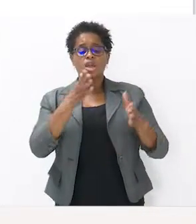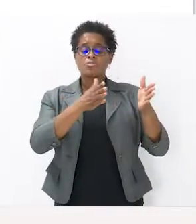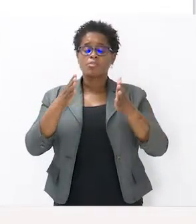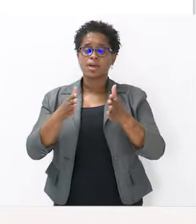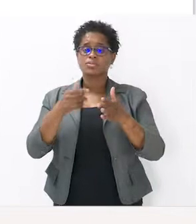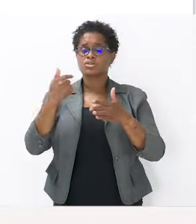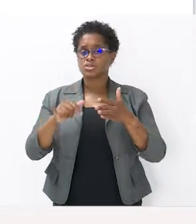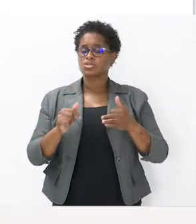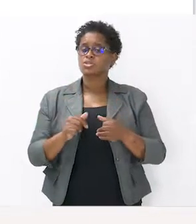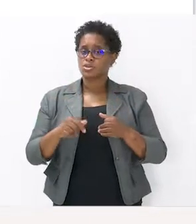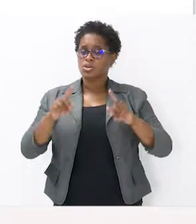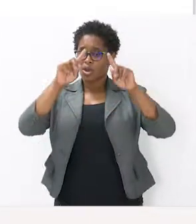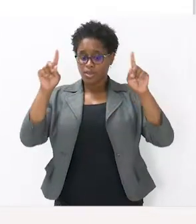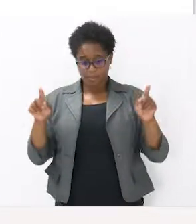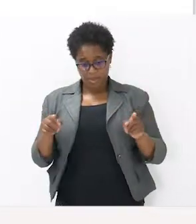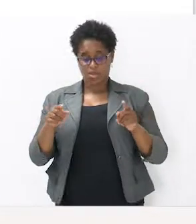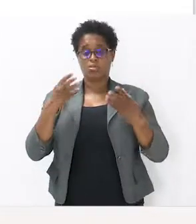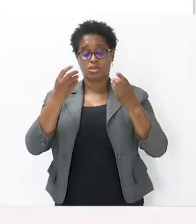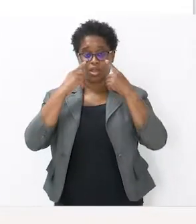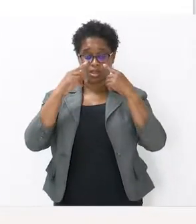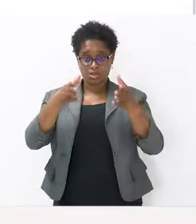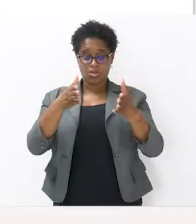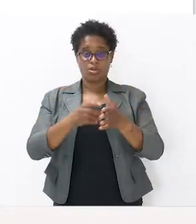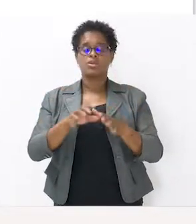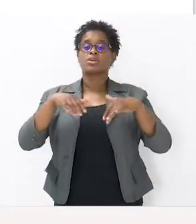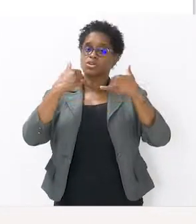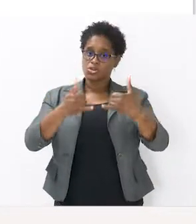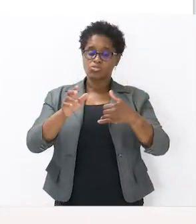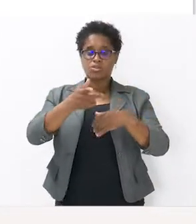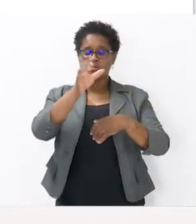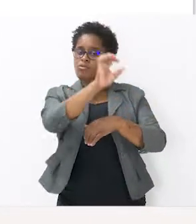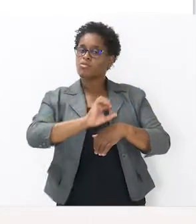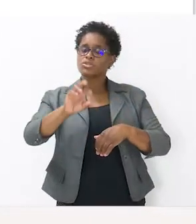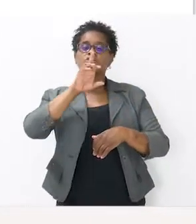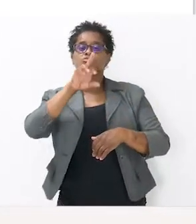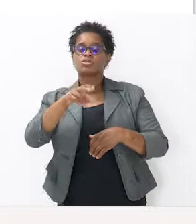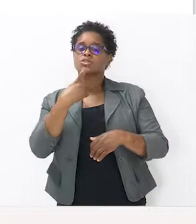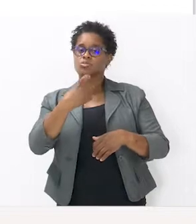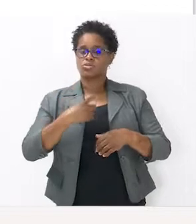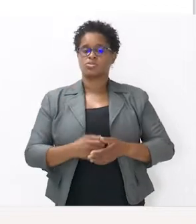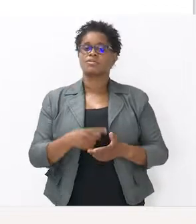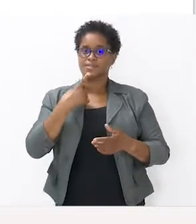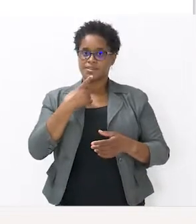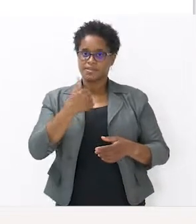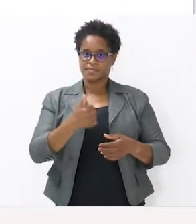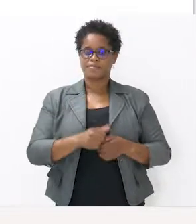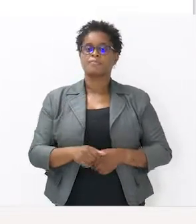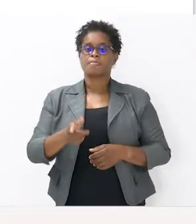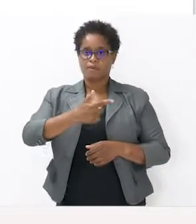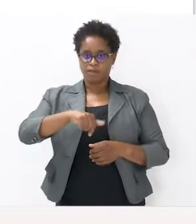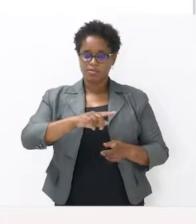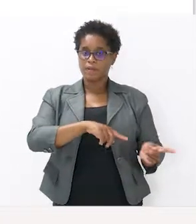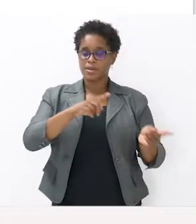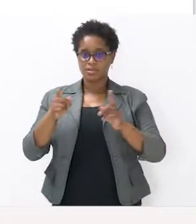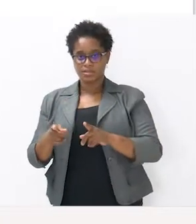partes que estão entre parênteses, muita atenção, que depois vocês vão responder as perguntas. Muito bem, então vamos